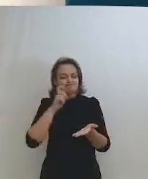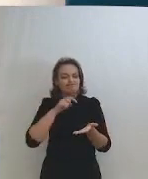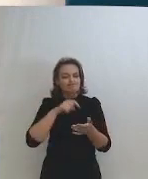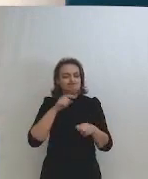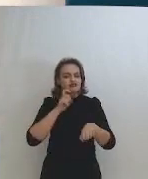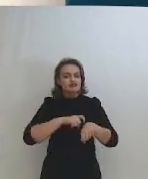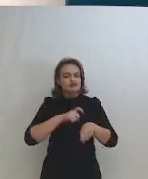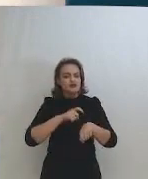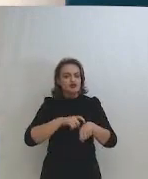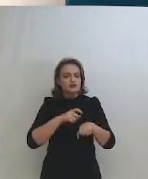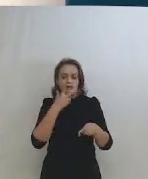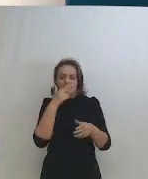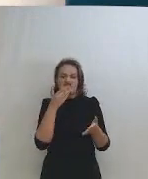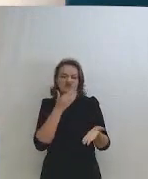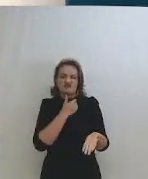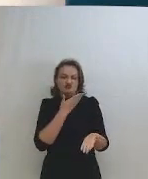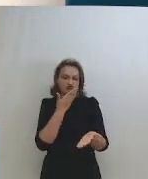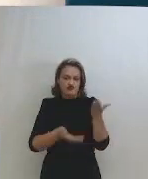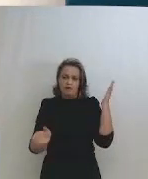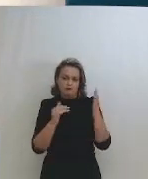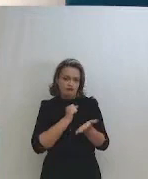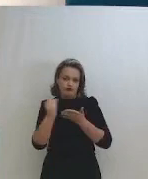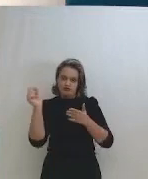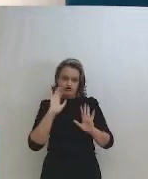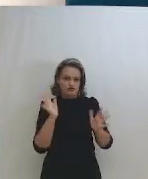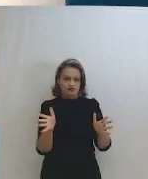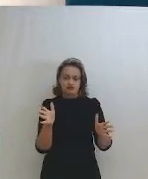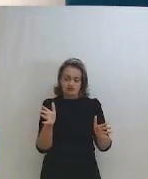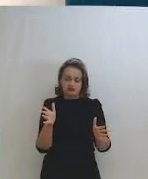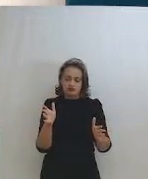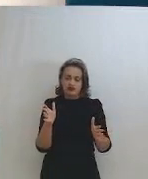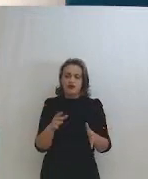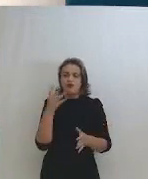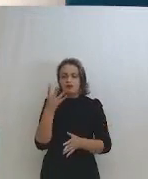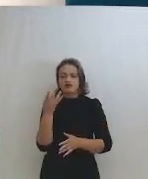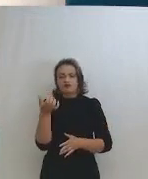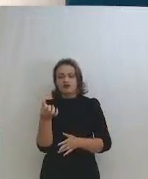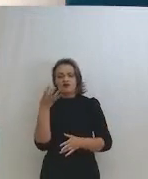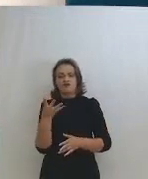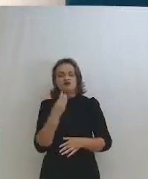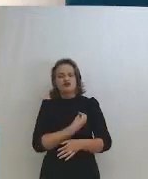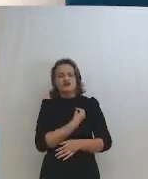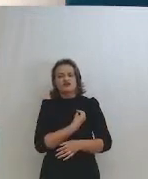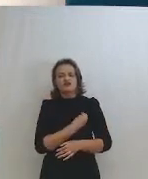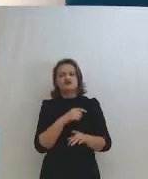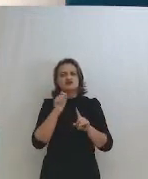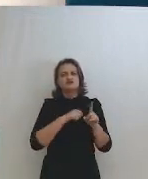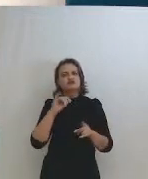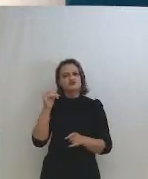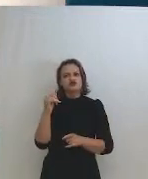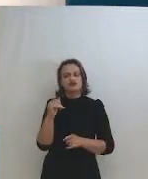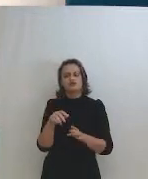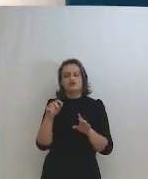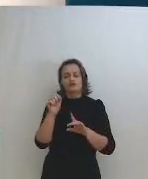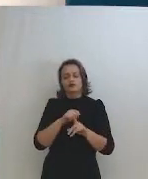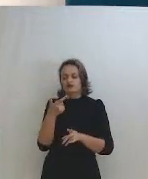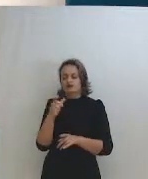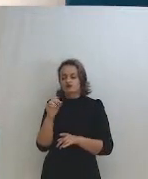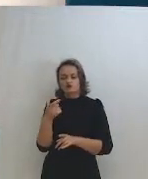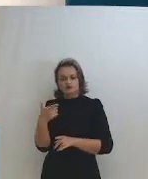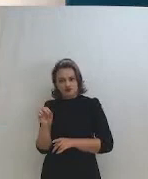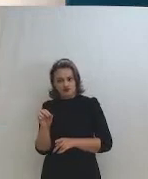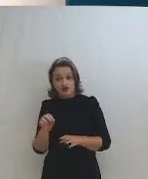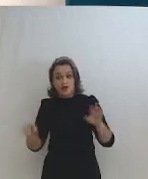o A3964 está em vigência desde janeiro de 2020, como sabemos, mas a